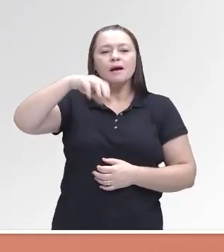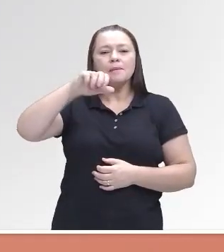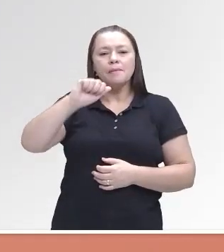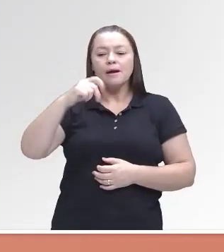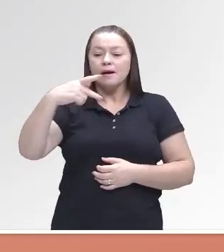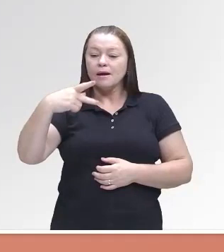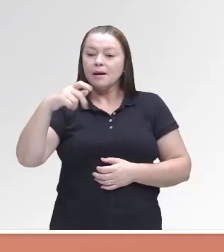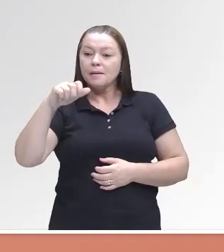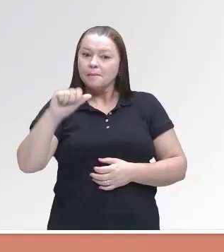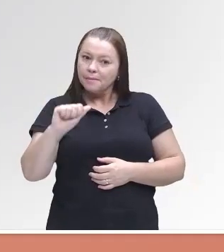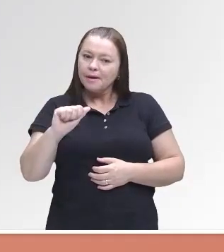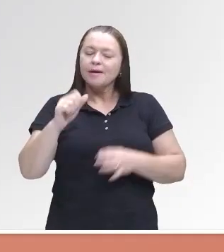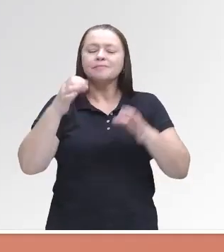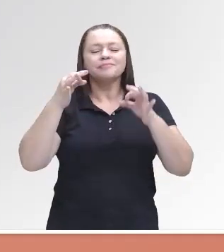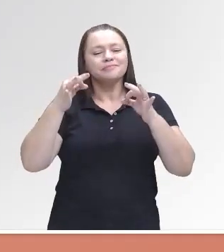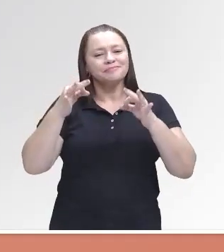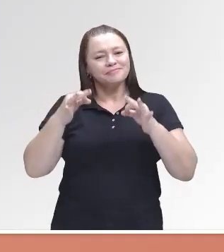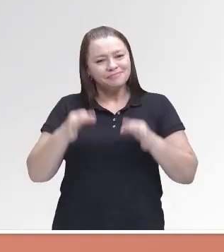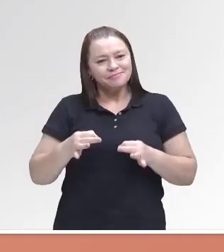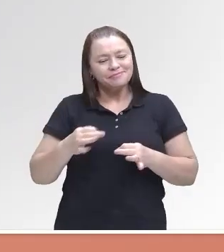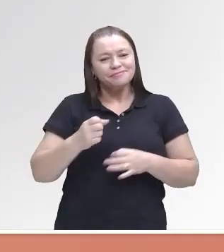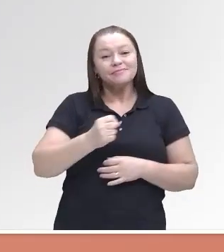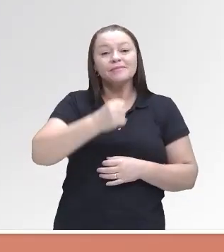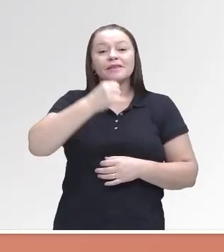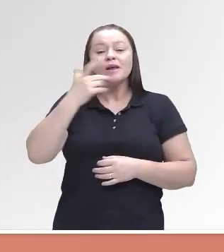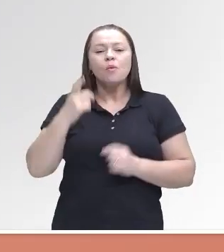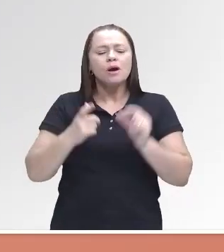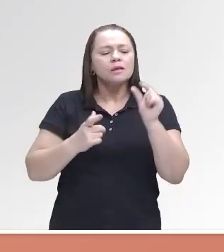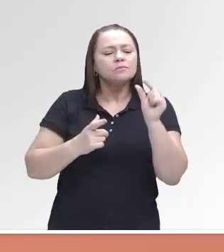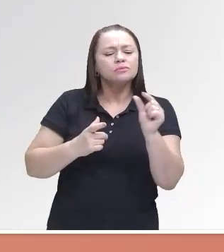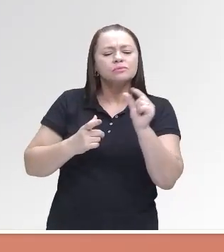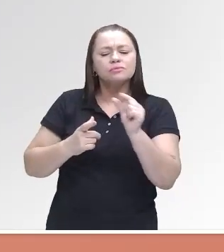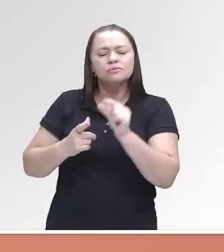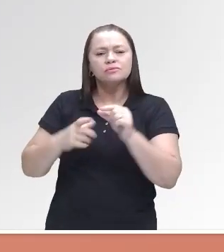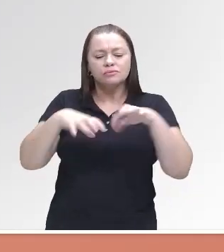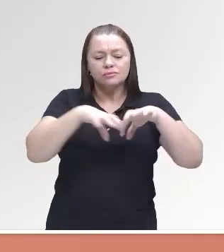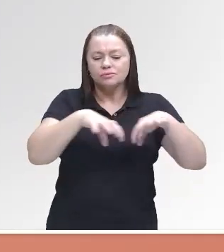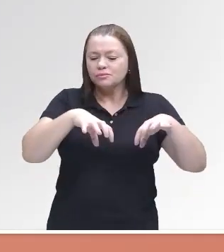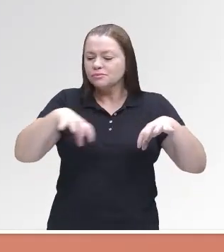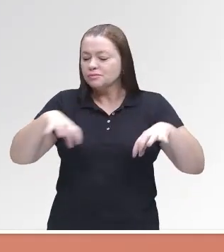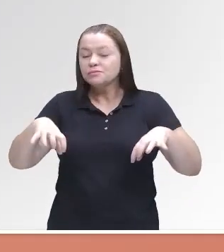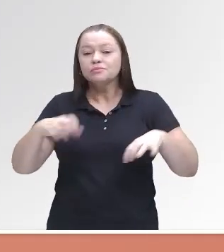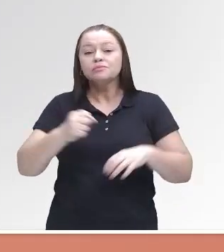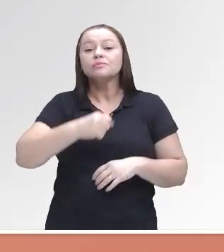Amapá. É isso aí. Quantas sílabas na separação nós temos?